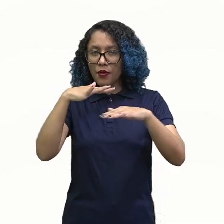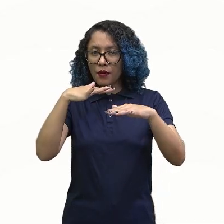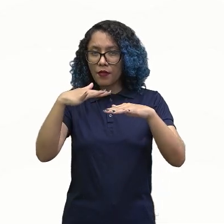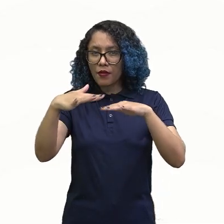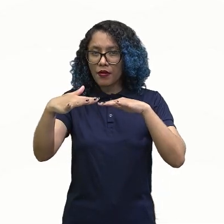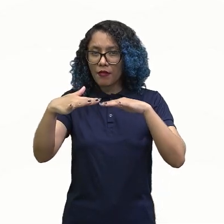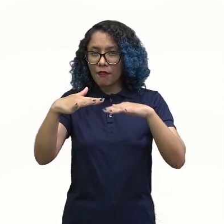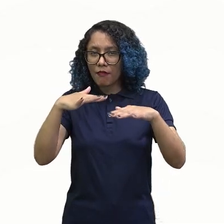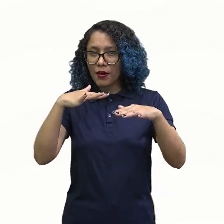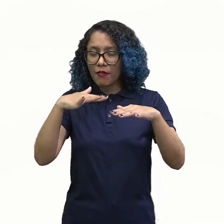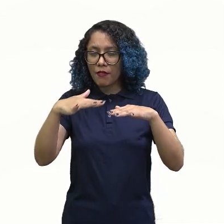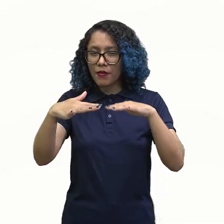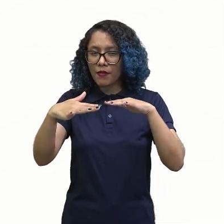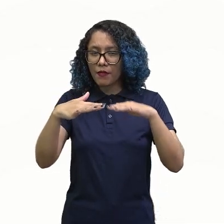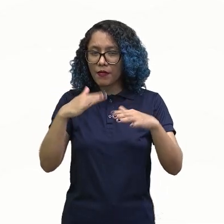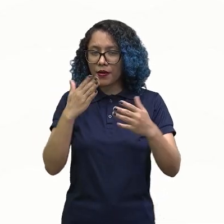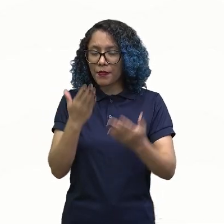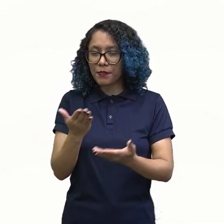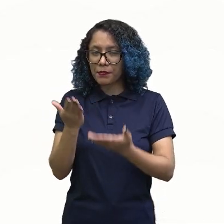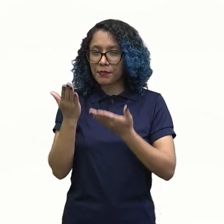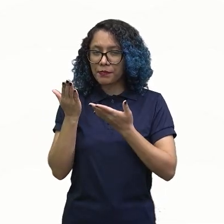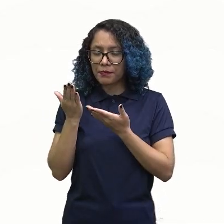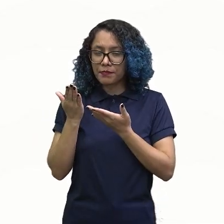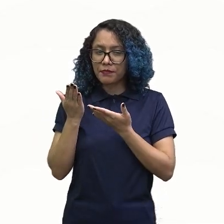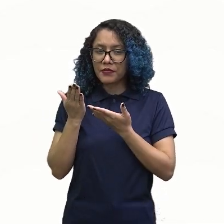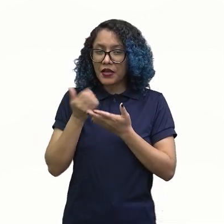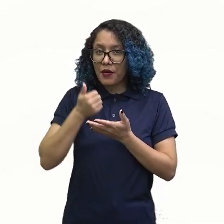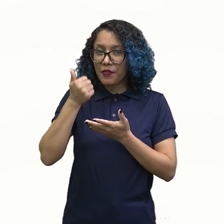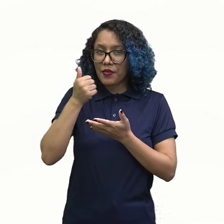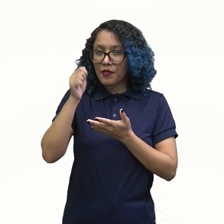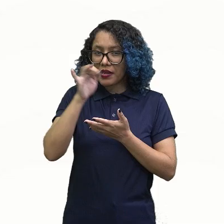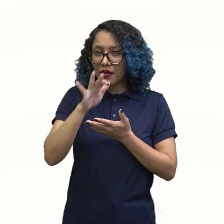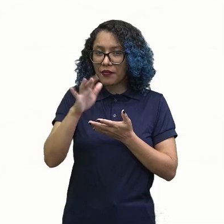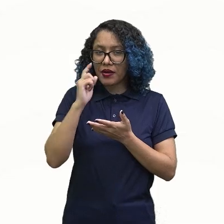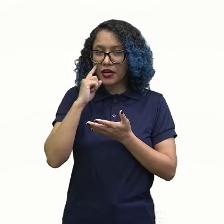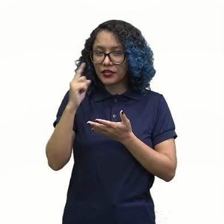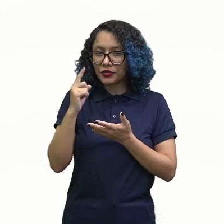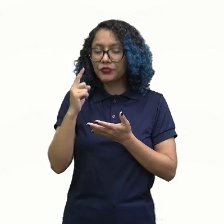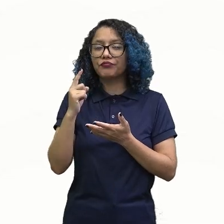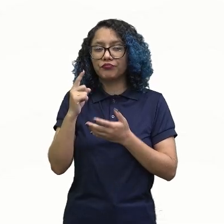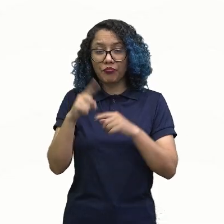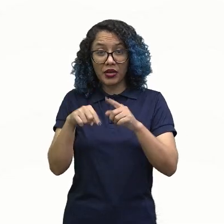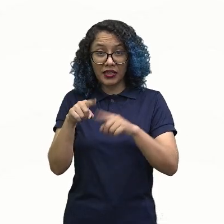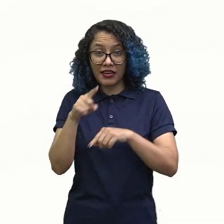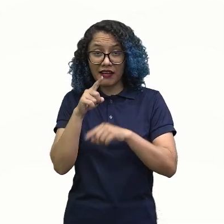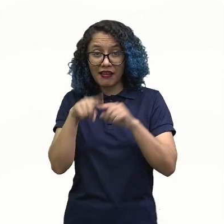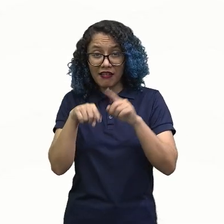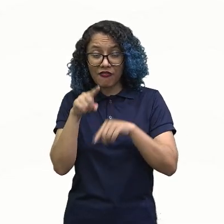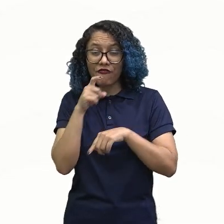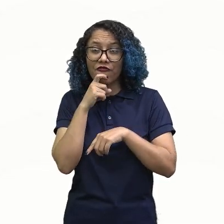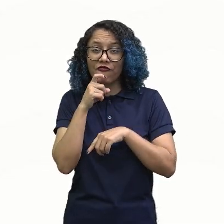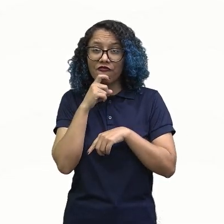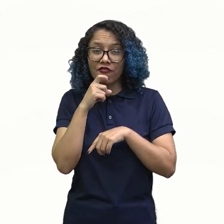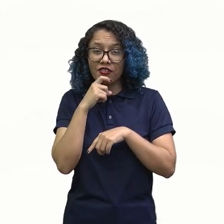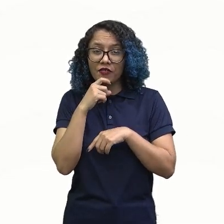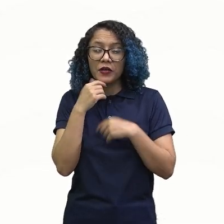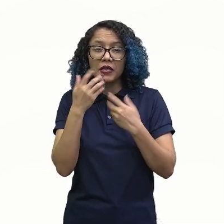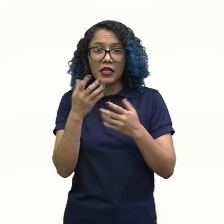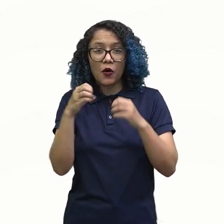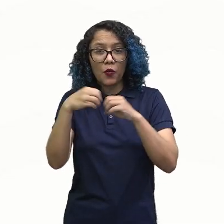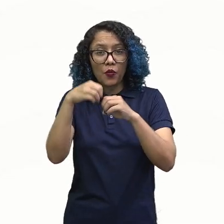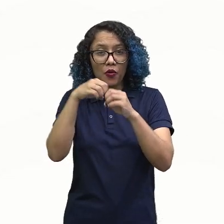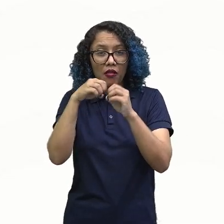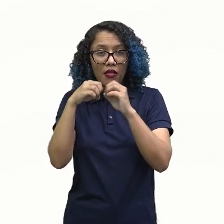nessa primeira imagem, ela está aí em um corpo frio. Num corpo frio, as moléculas